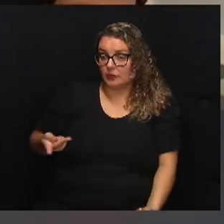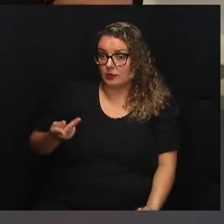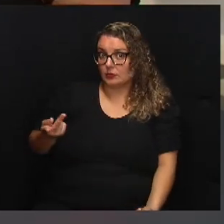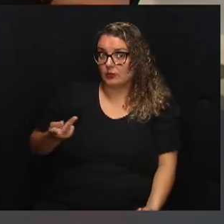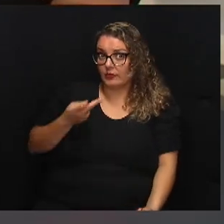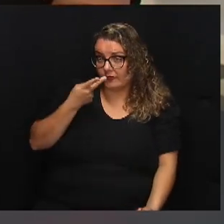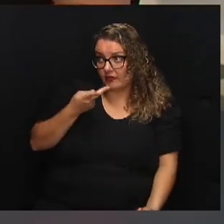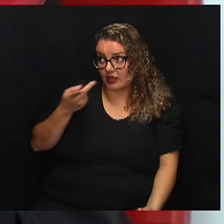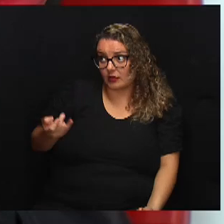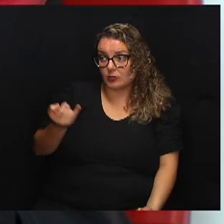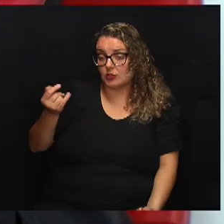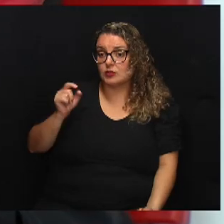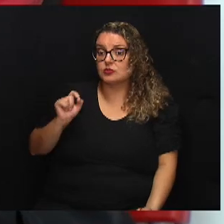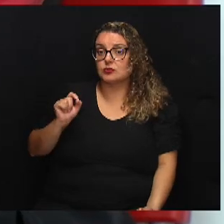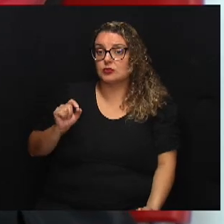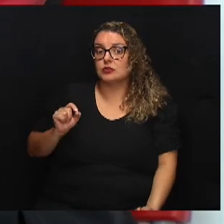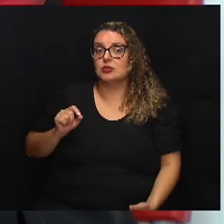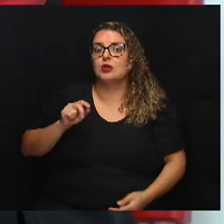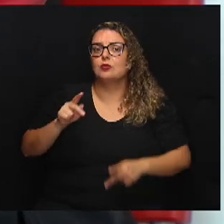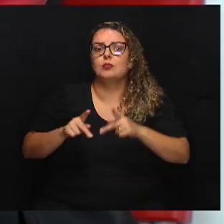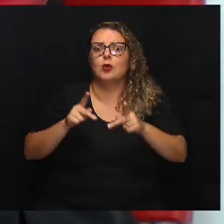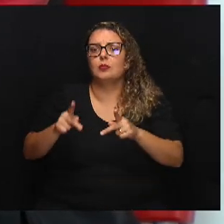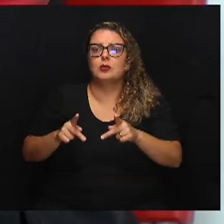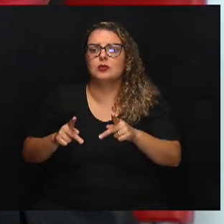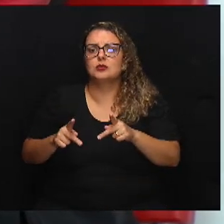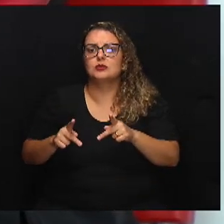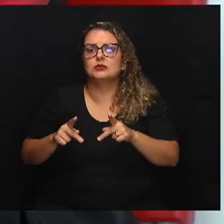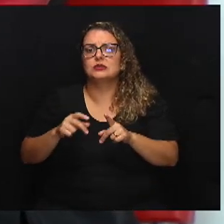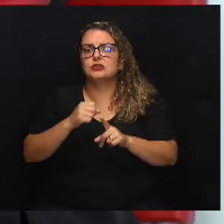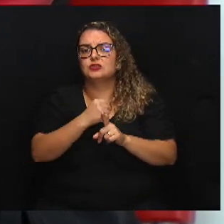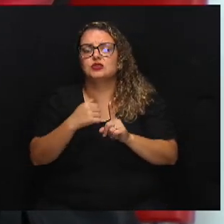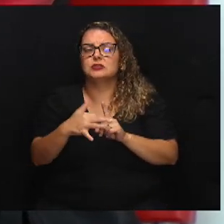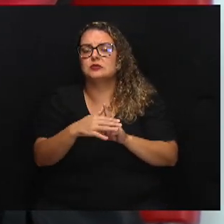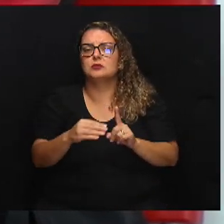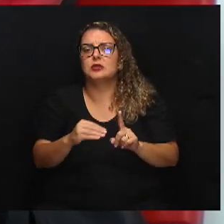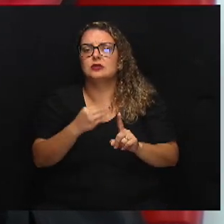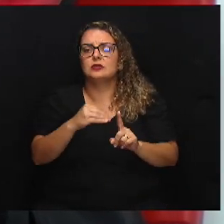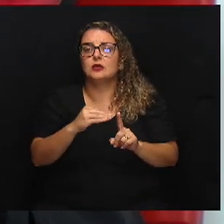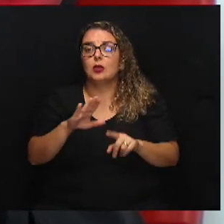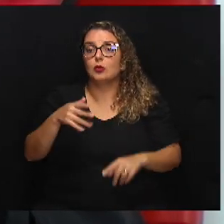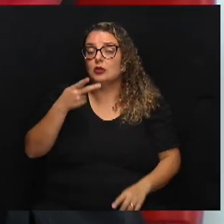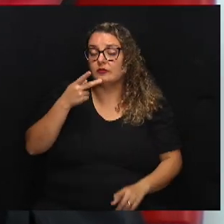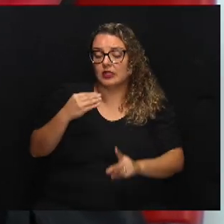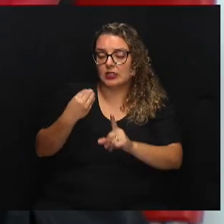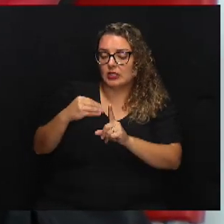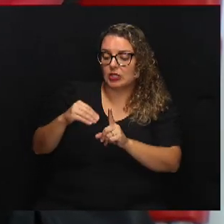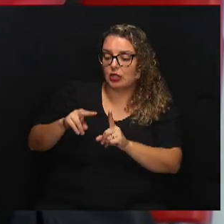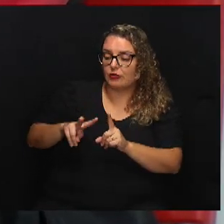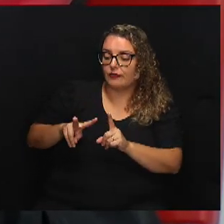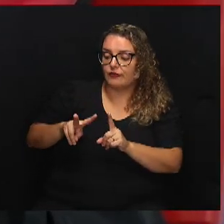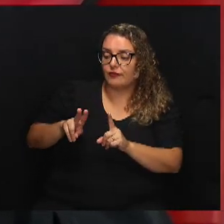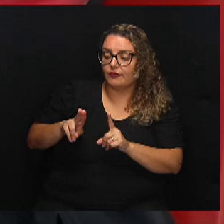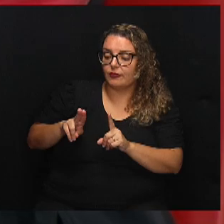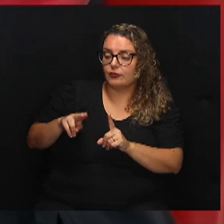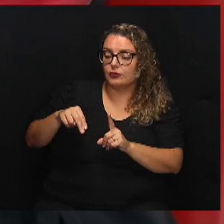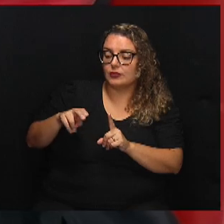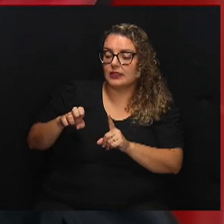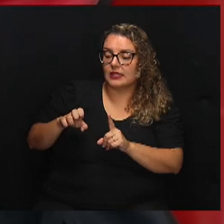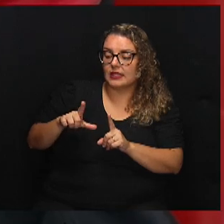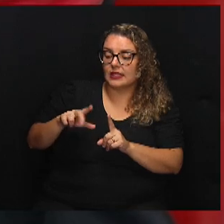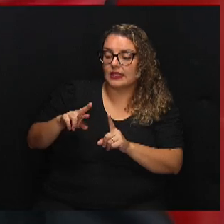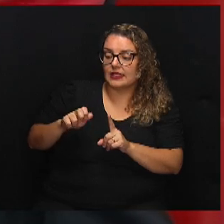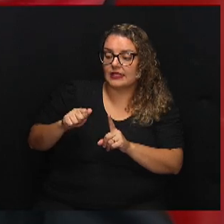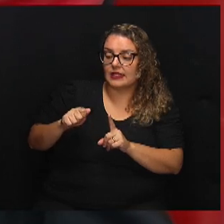entendemos sobre populações socialmente vulneráveis, né? Quando se fala em vulnerabilidade, está se falando de uma falta, está se falando de